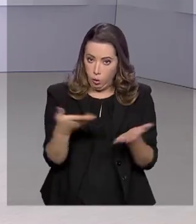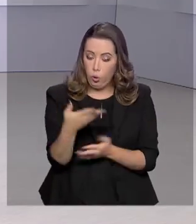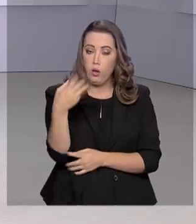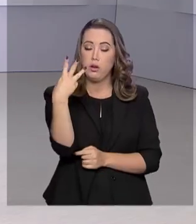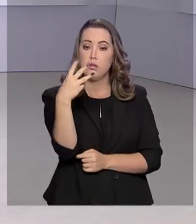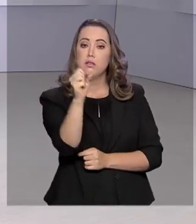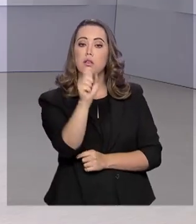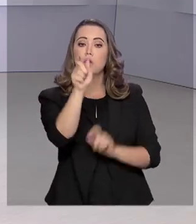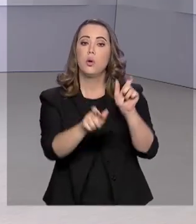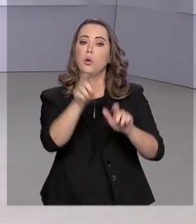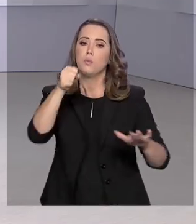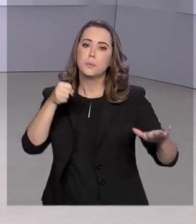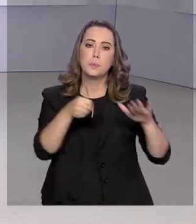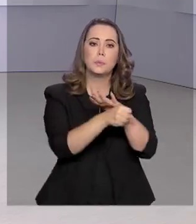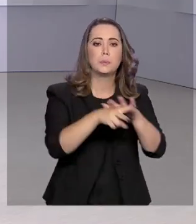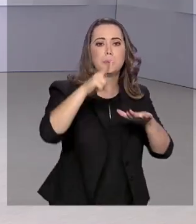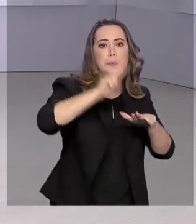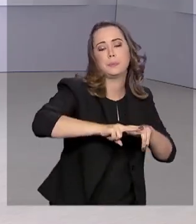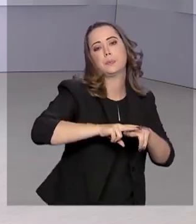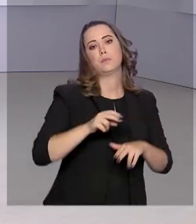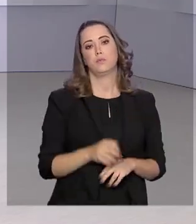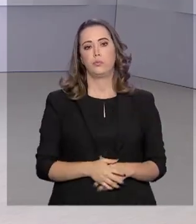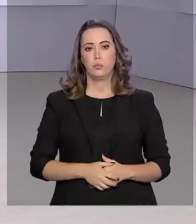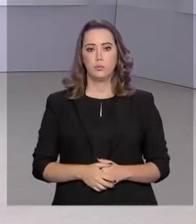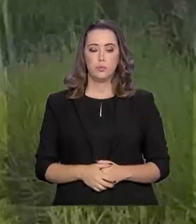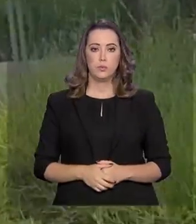38 pessoas foram presas em flagrante.